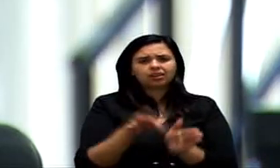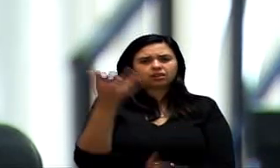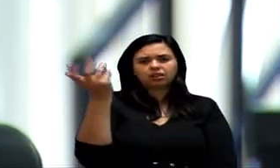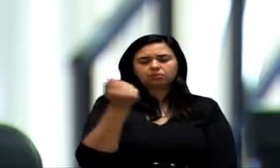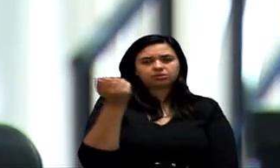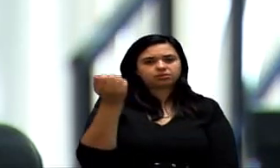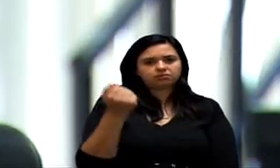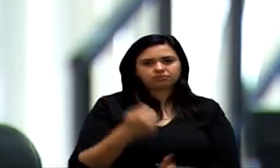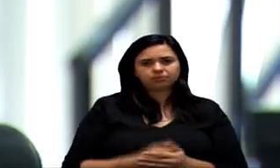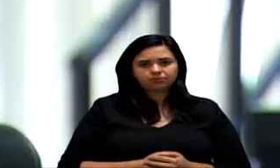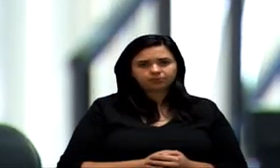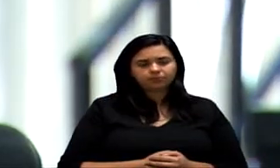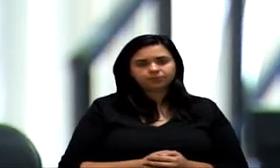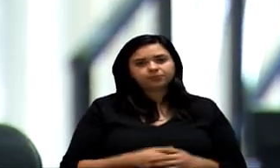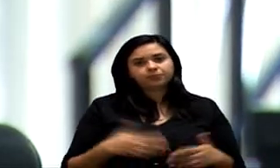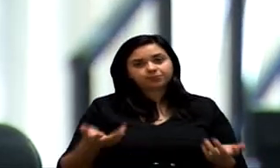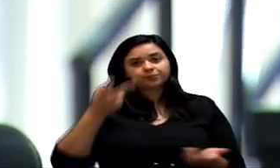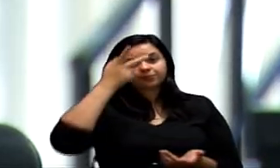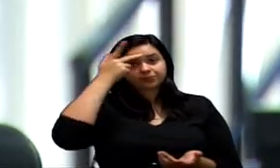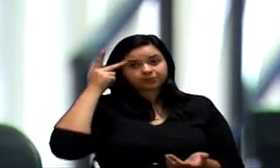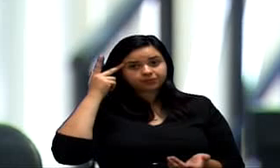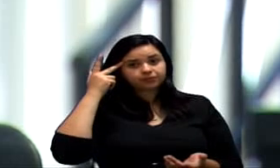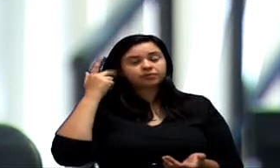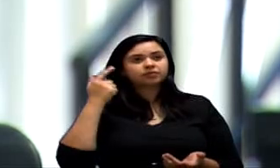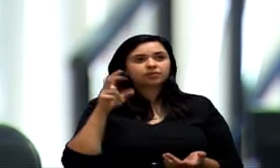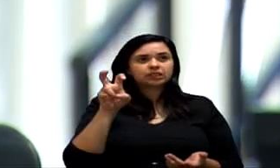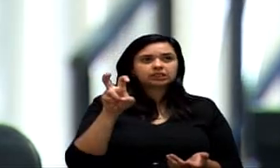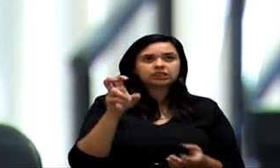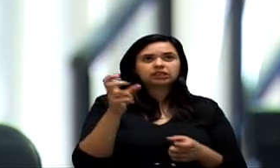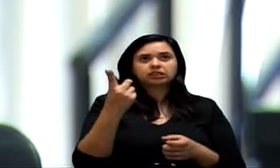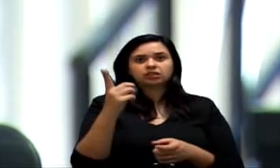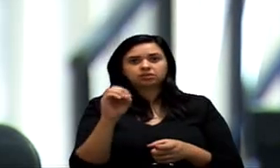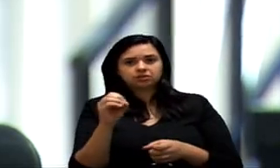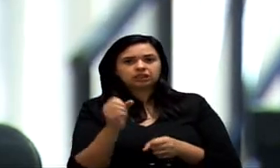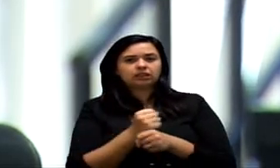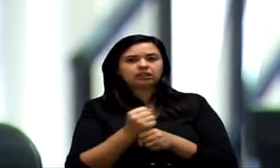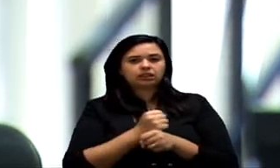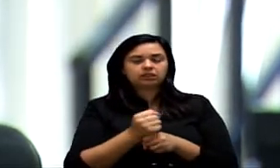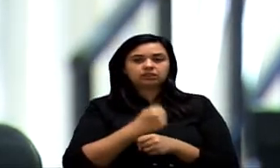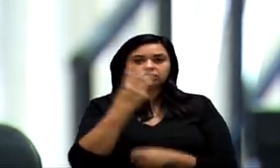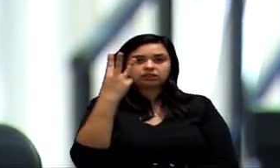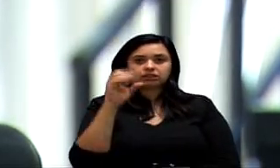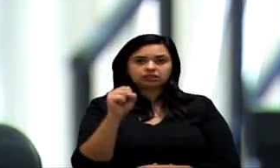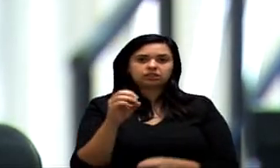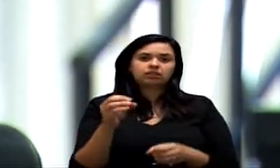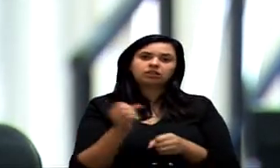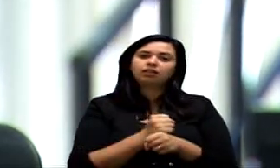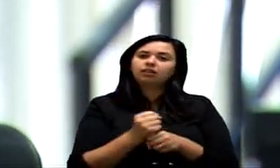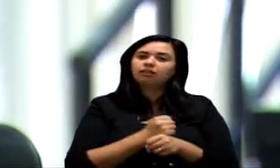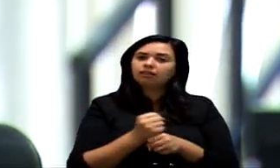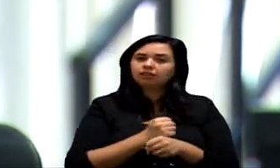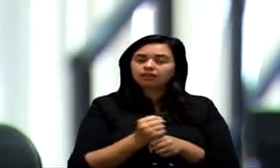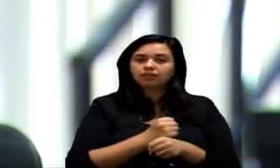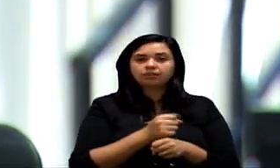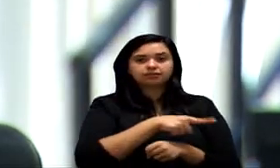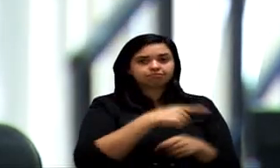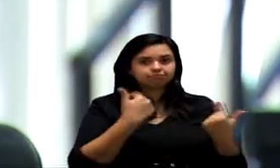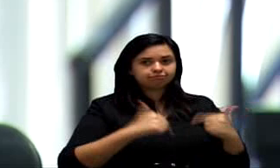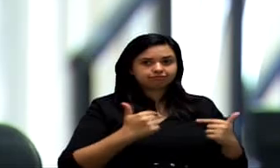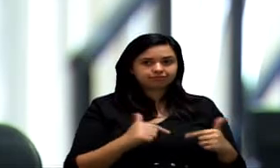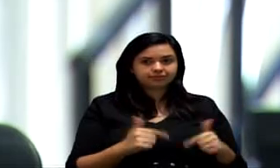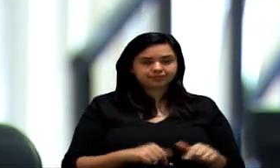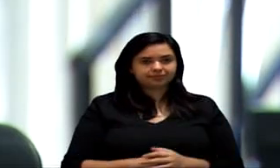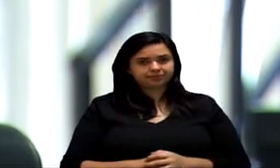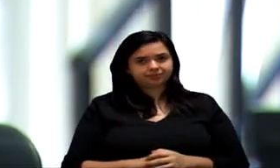ali. Então, você teria aí pessoas que estão há 5, 10, 15, 30 anos no local. Que pese algumas empresas que